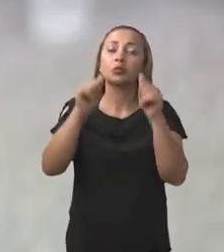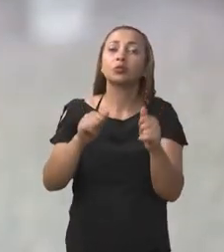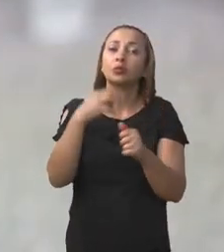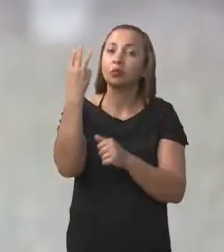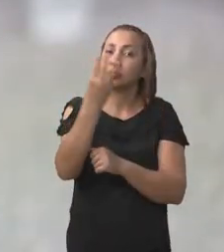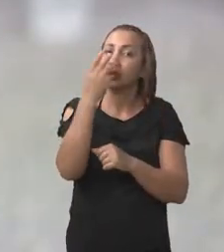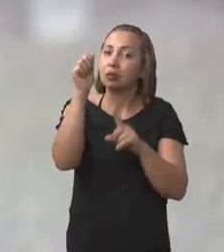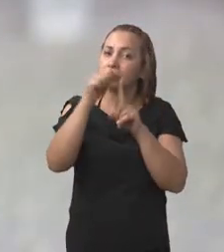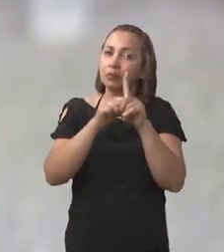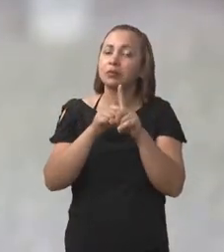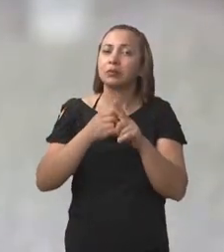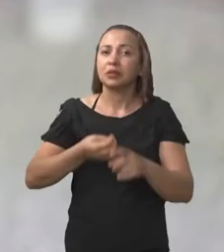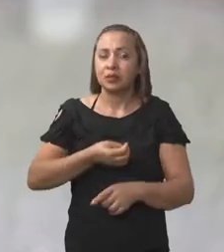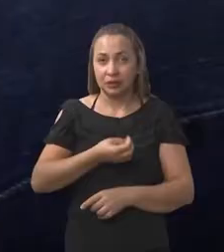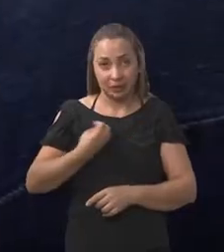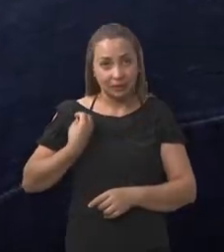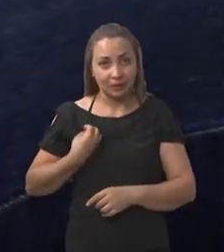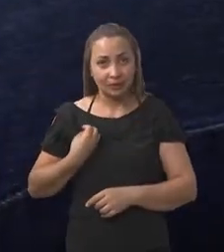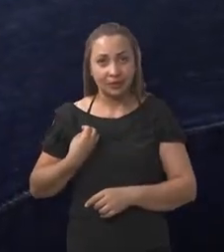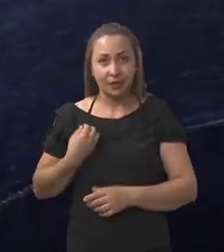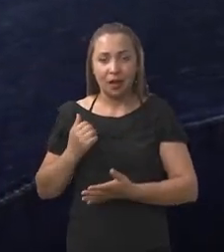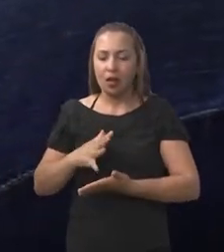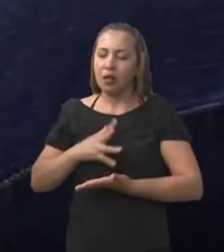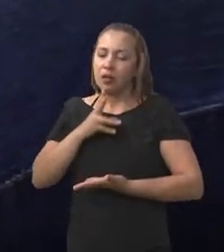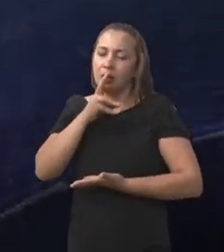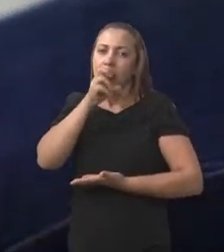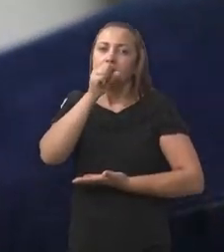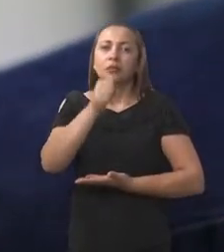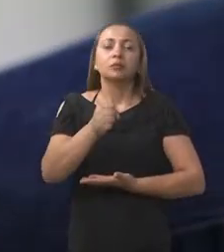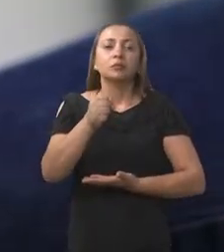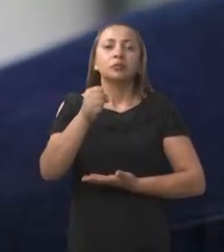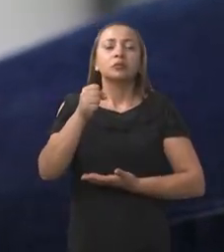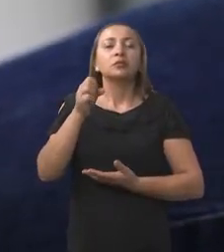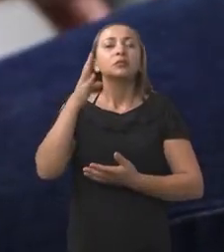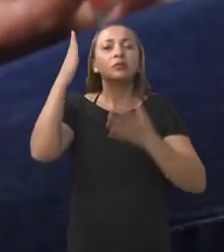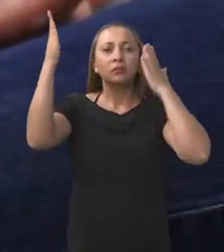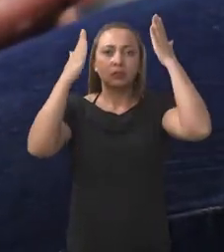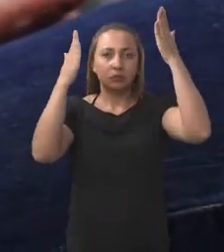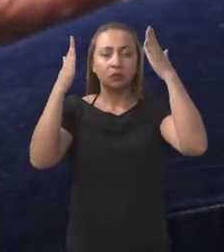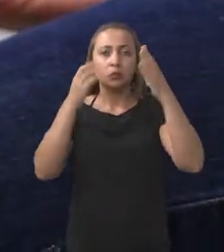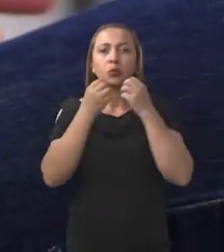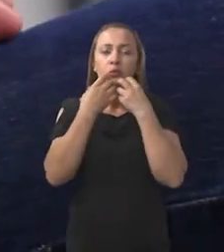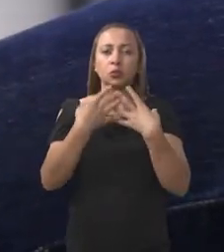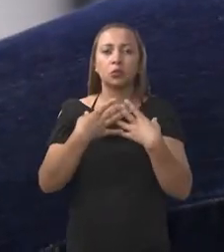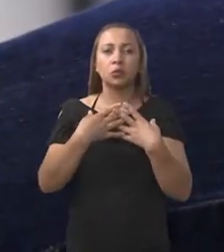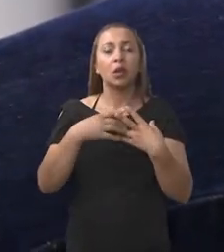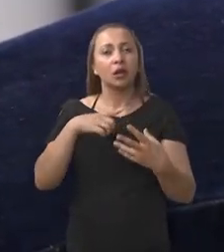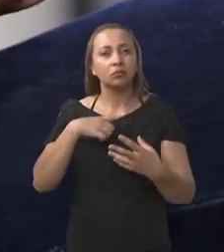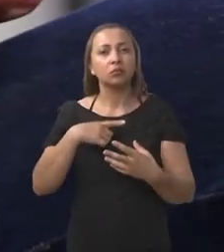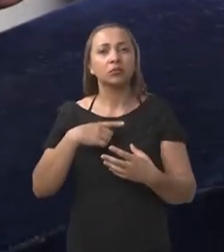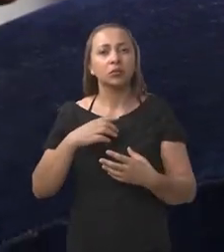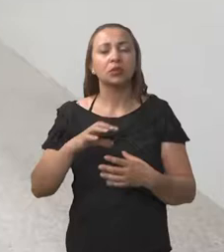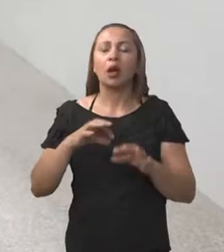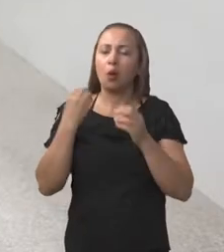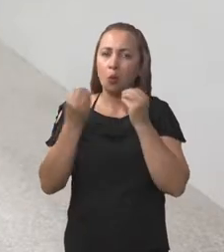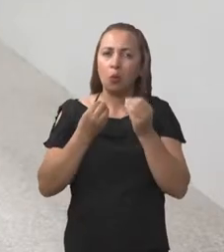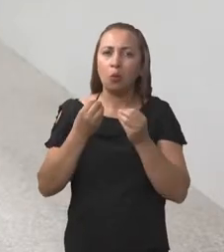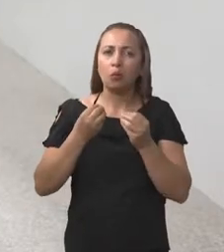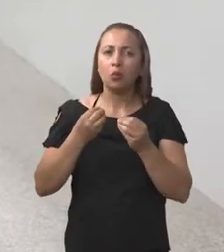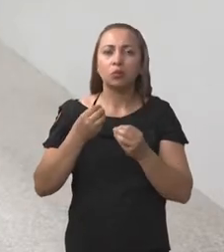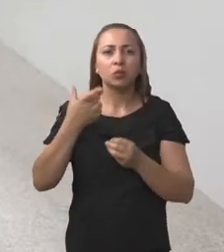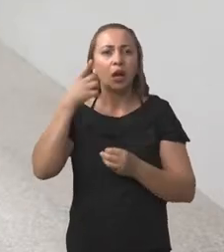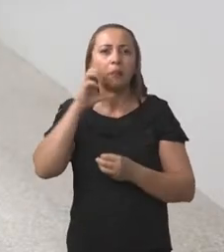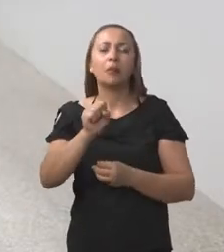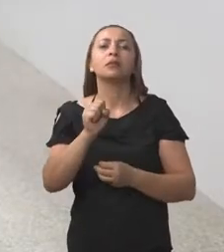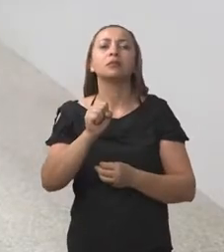de 3 meses, estar com empoderamento psicológico e ser capaz de ser